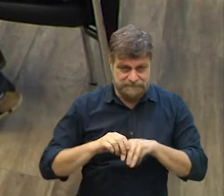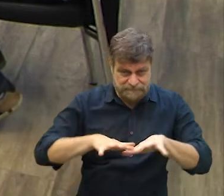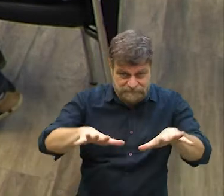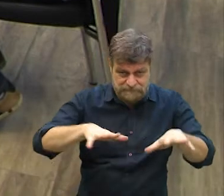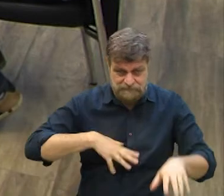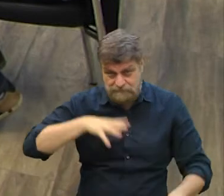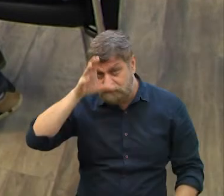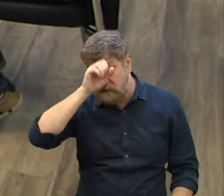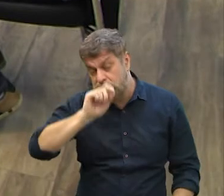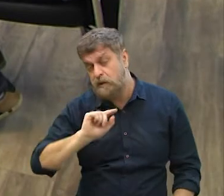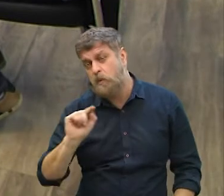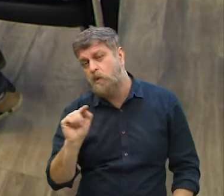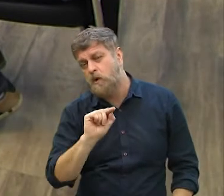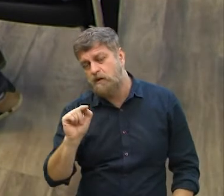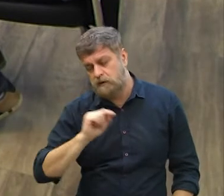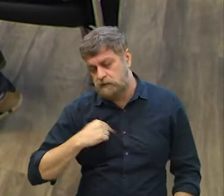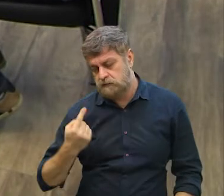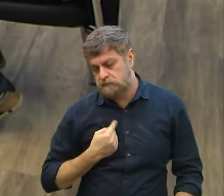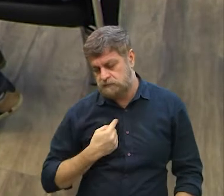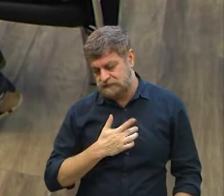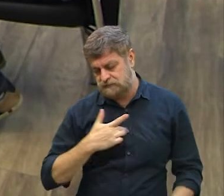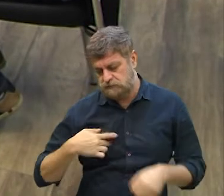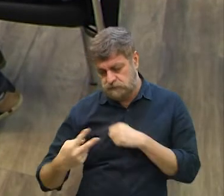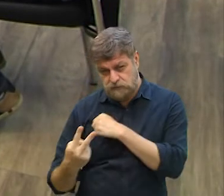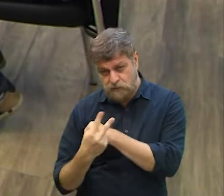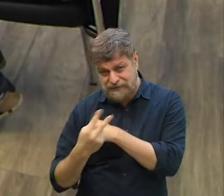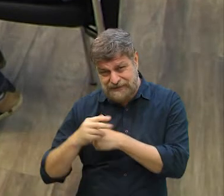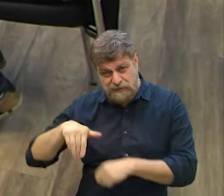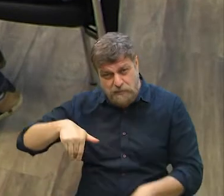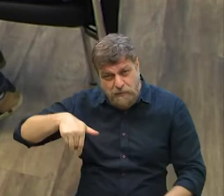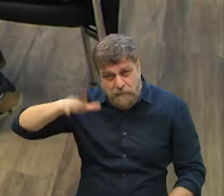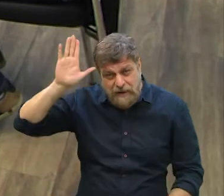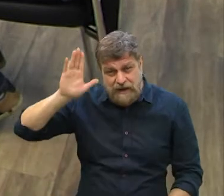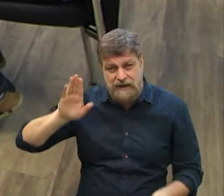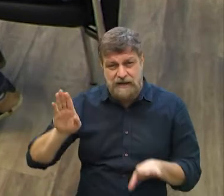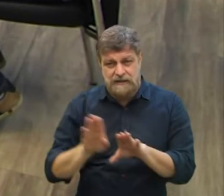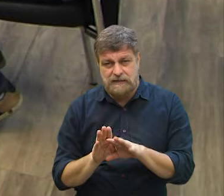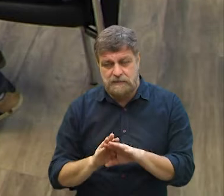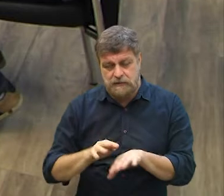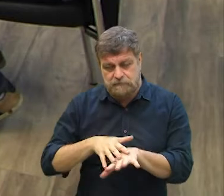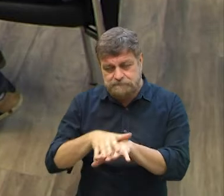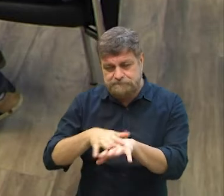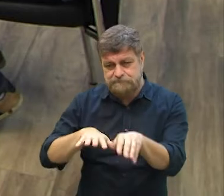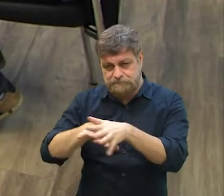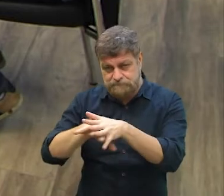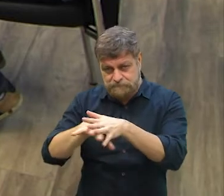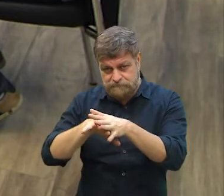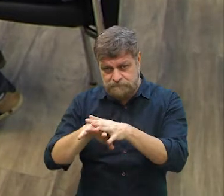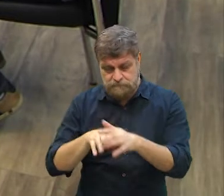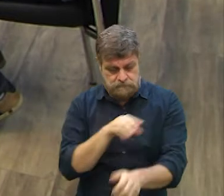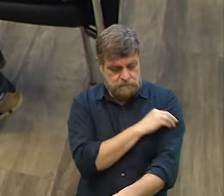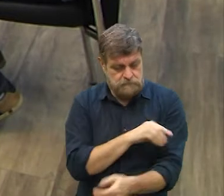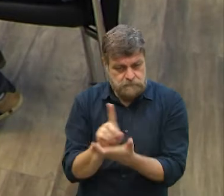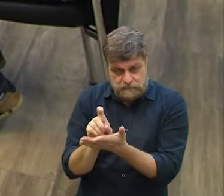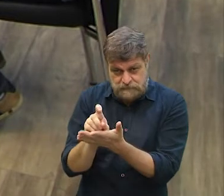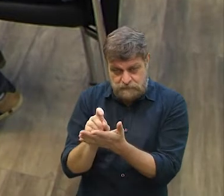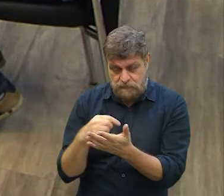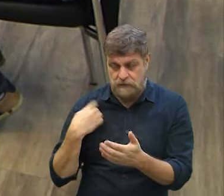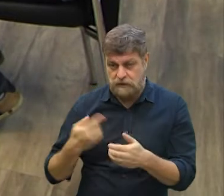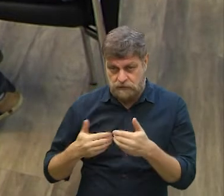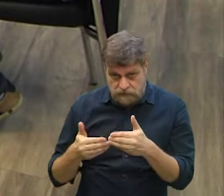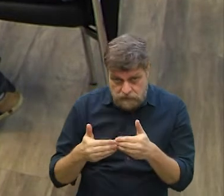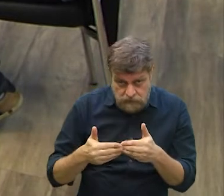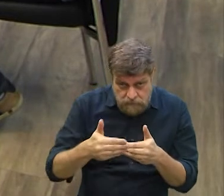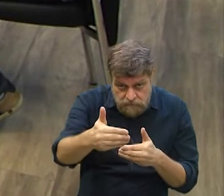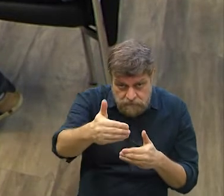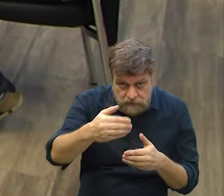você acha que fica alguma lição desse cuidado maior que a gente tem que ter, questão de higienização, a gente tem que se preocupar mais daqui para